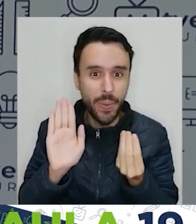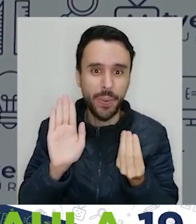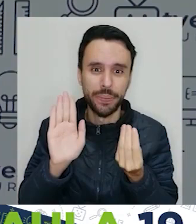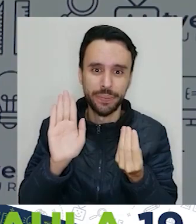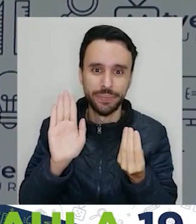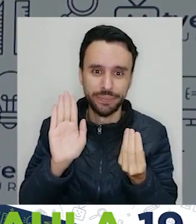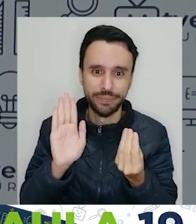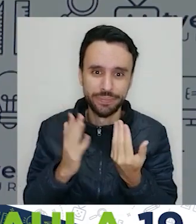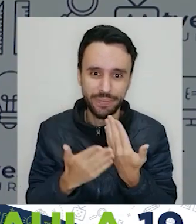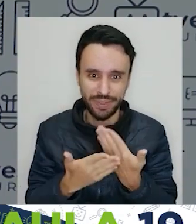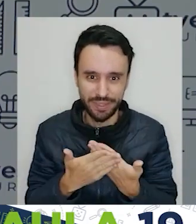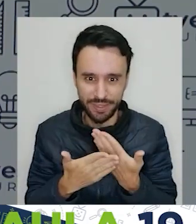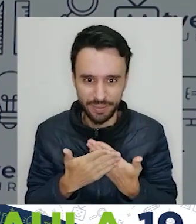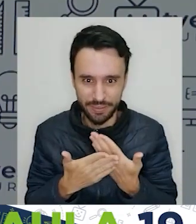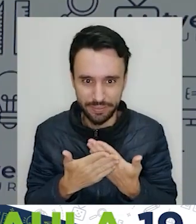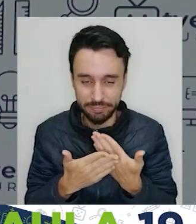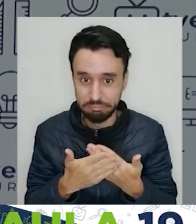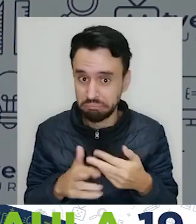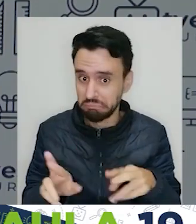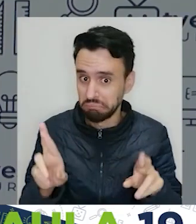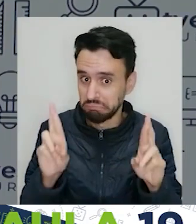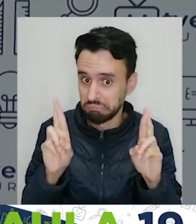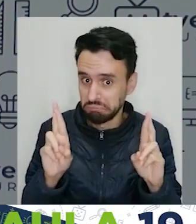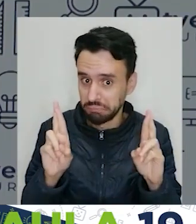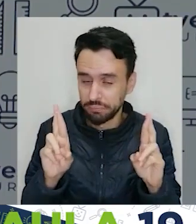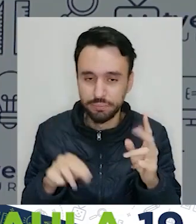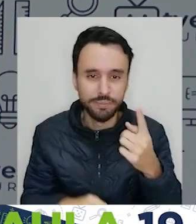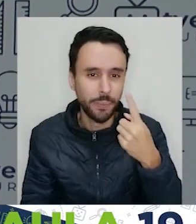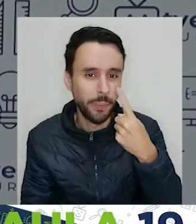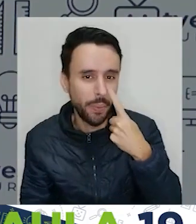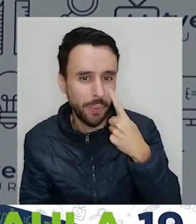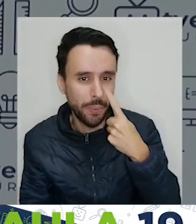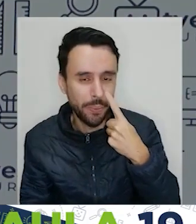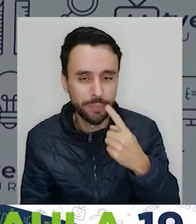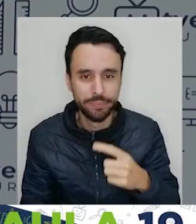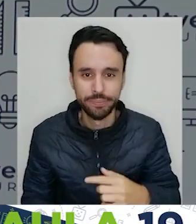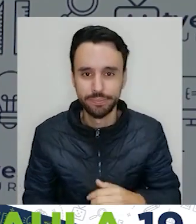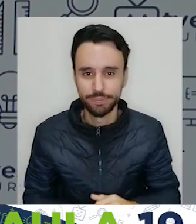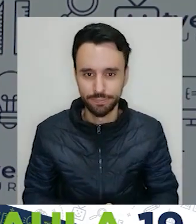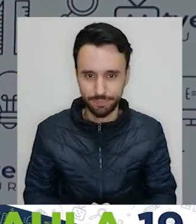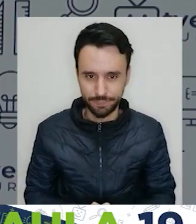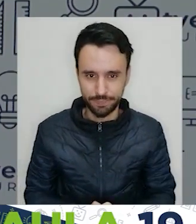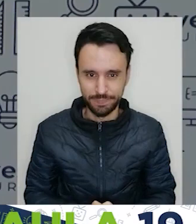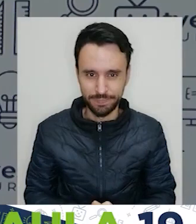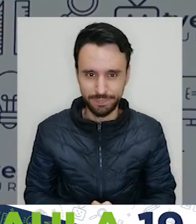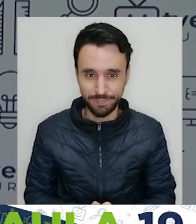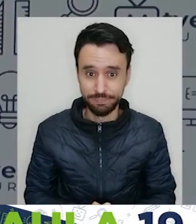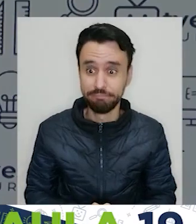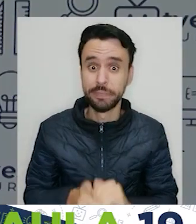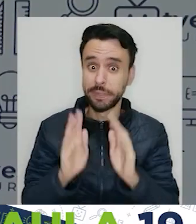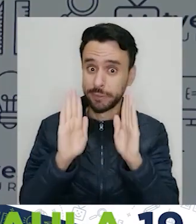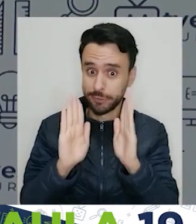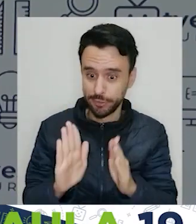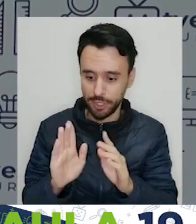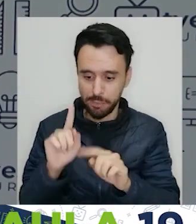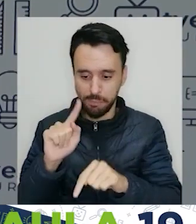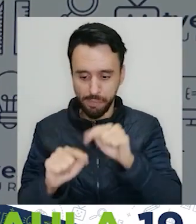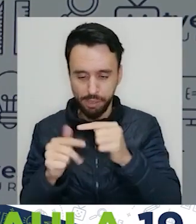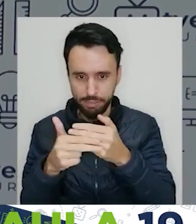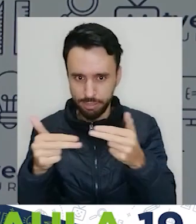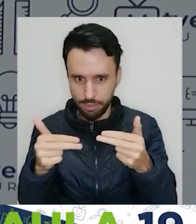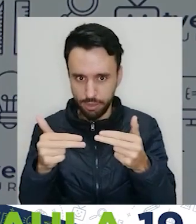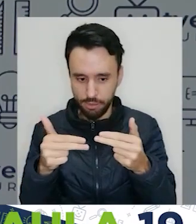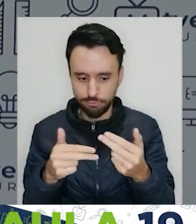aula hoje. Será que nós conseguimos? Vamos ver? Então vejam lá. Nós organizamos os materiais